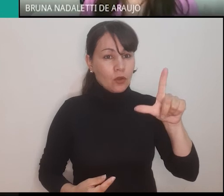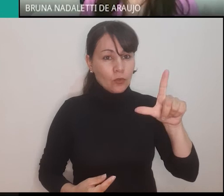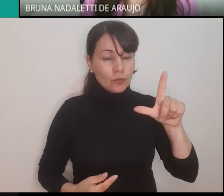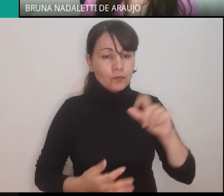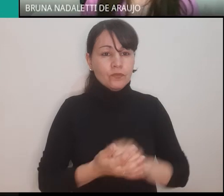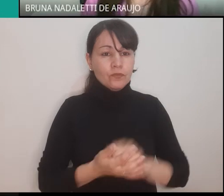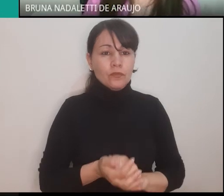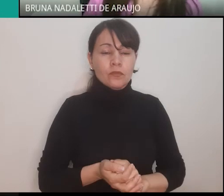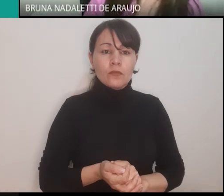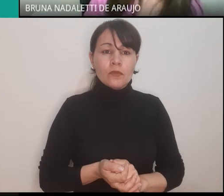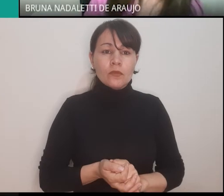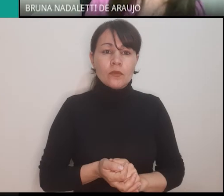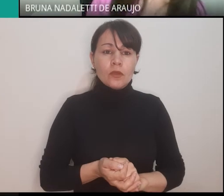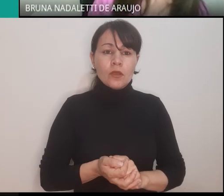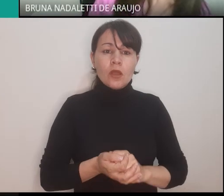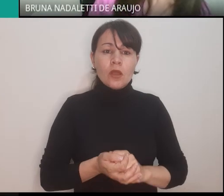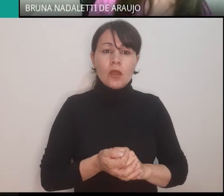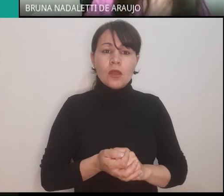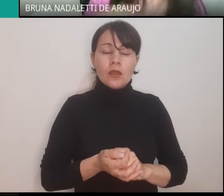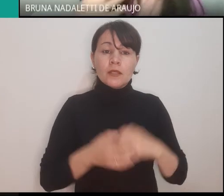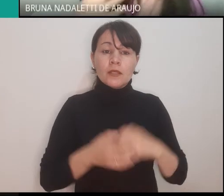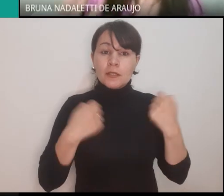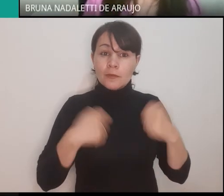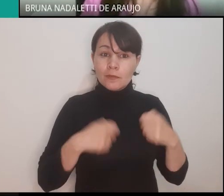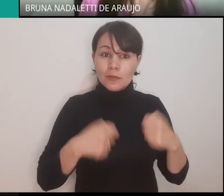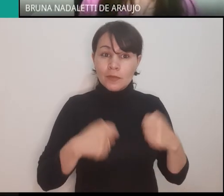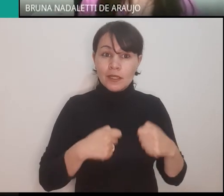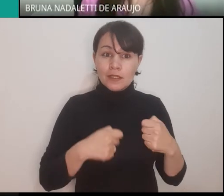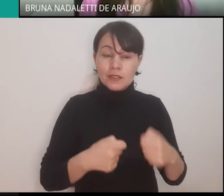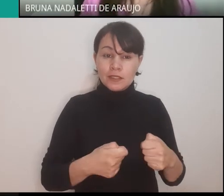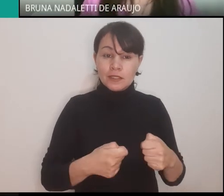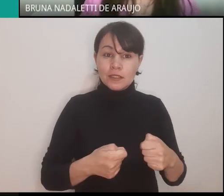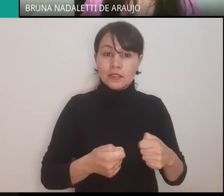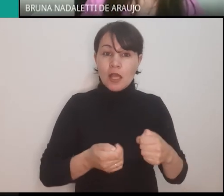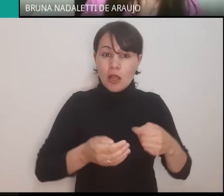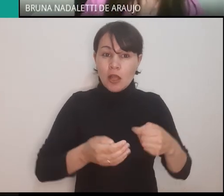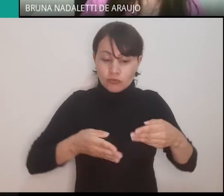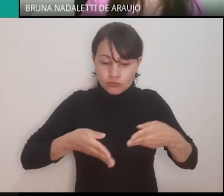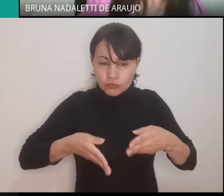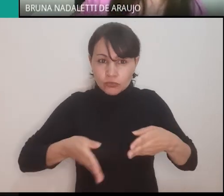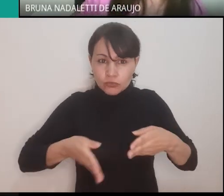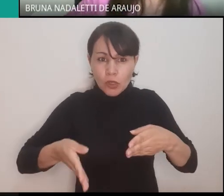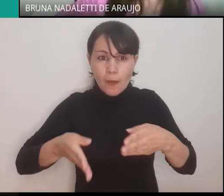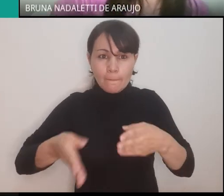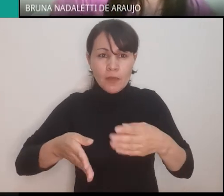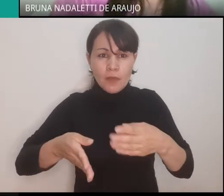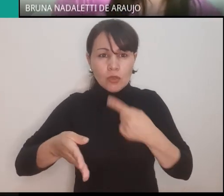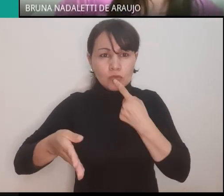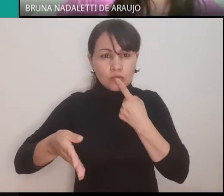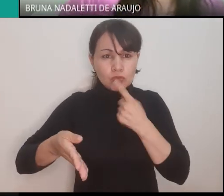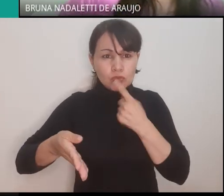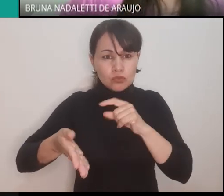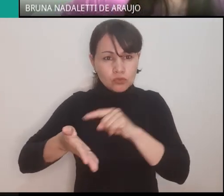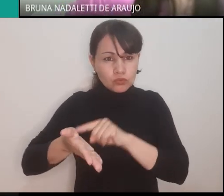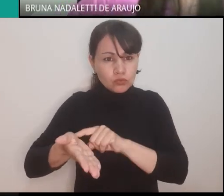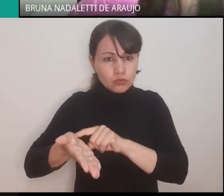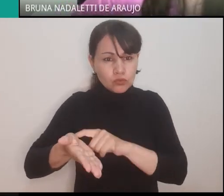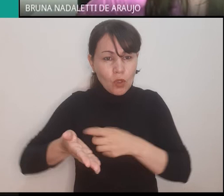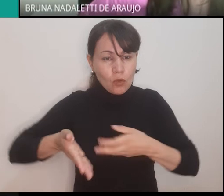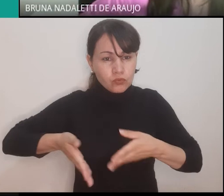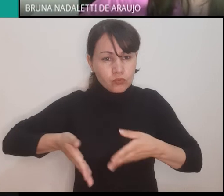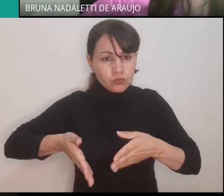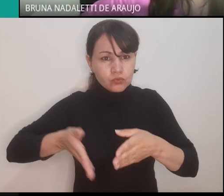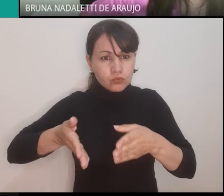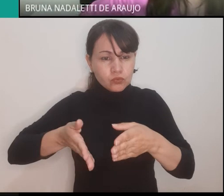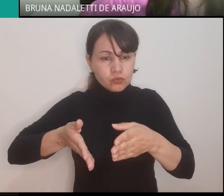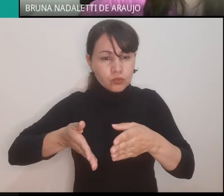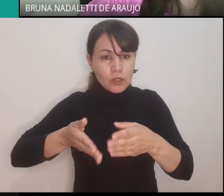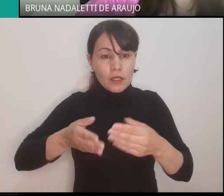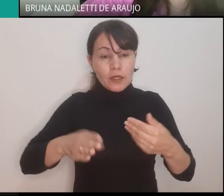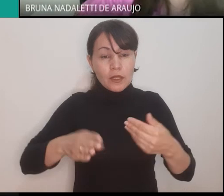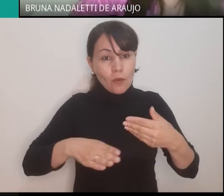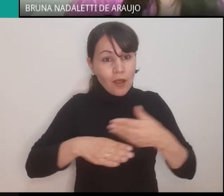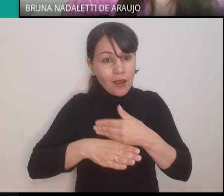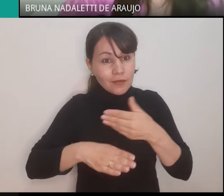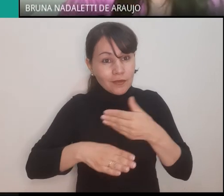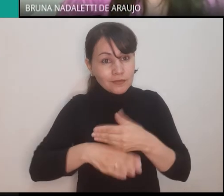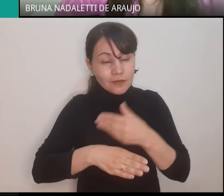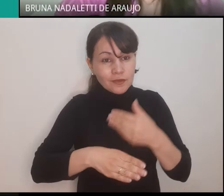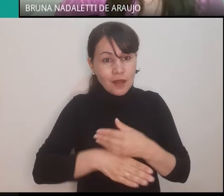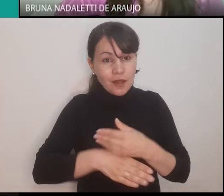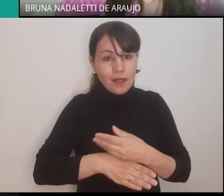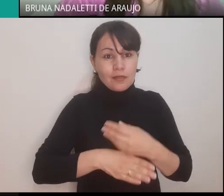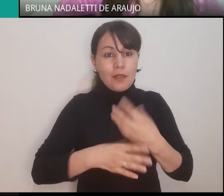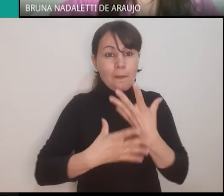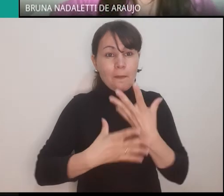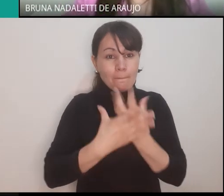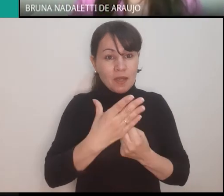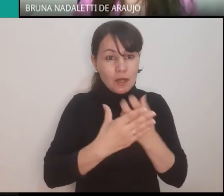que precisa de um fluxo sanguíneo para que aconteça. Então, a via de acesso para a